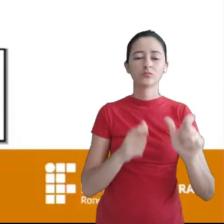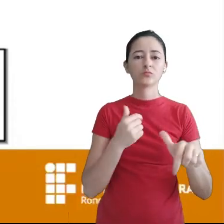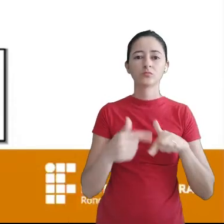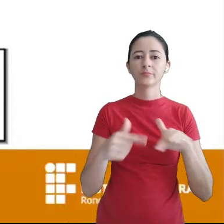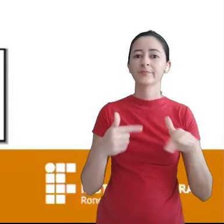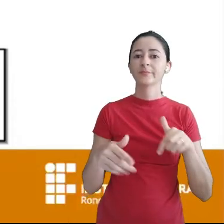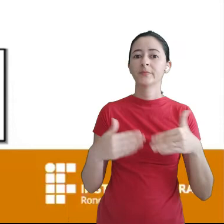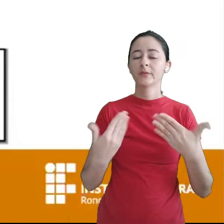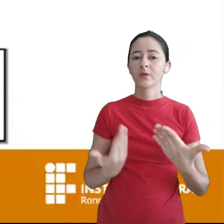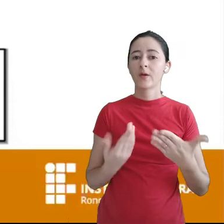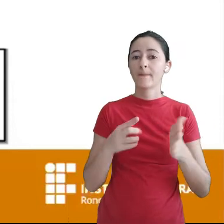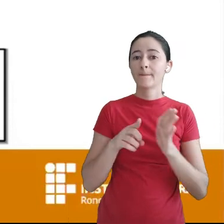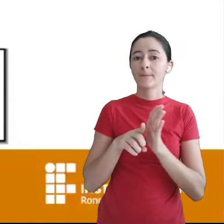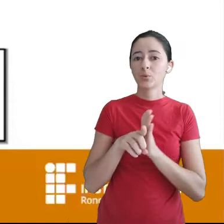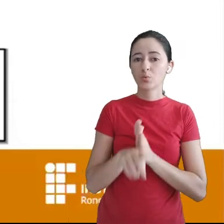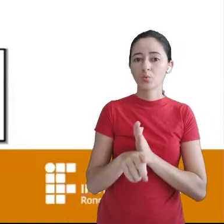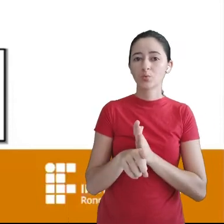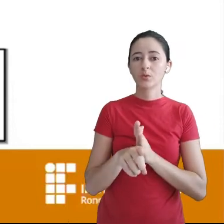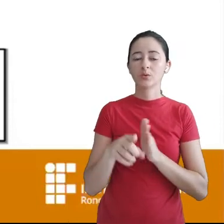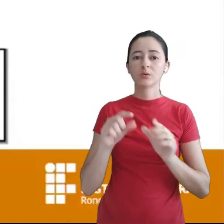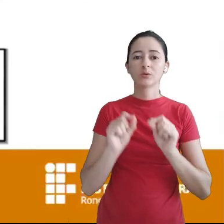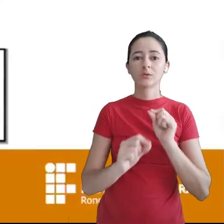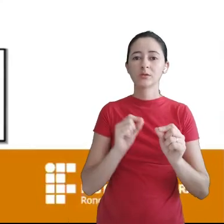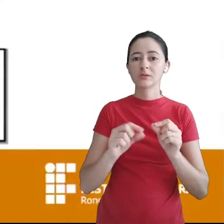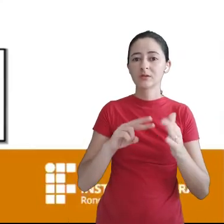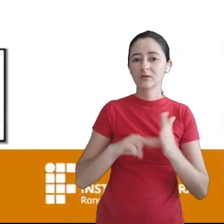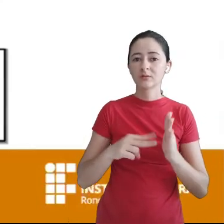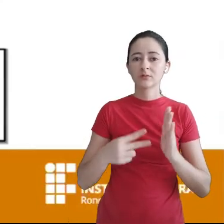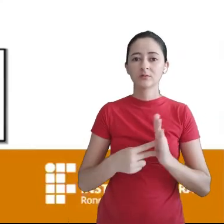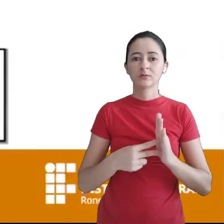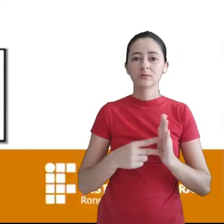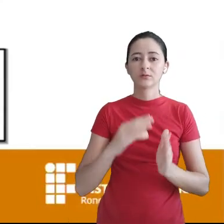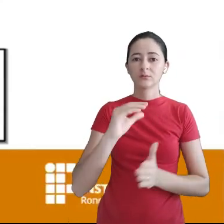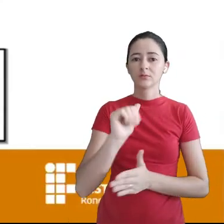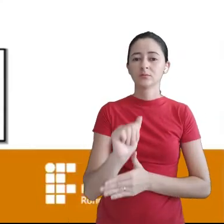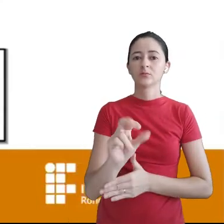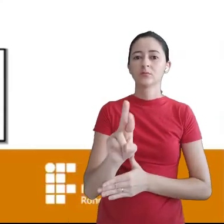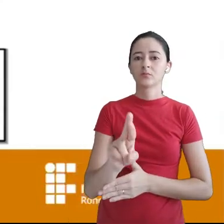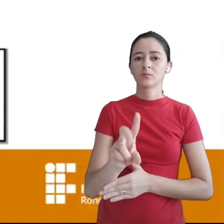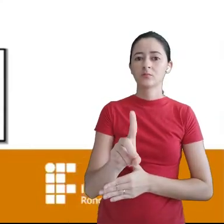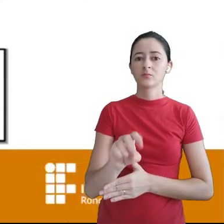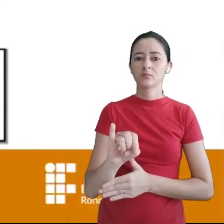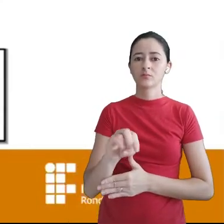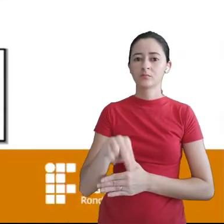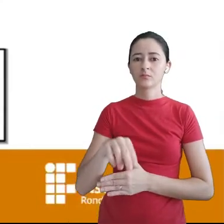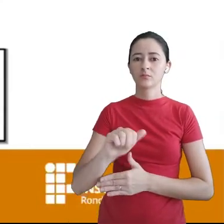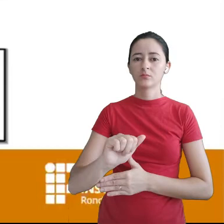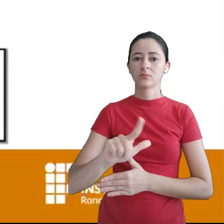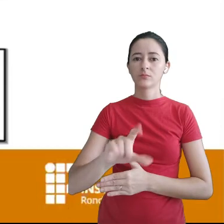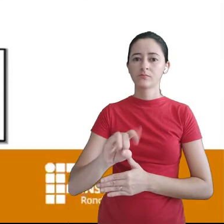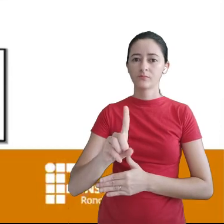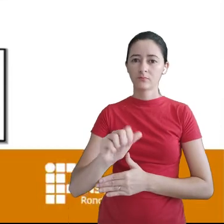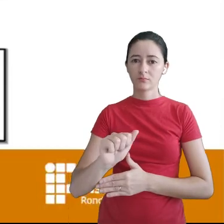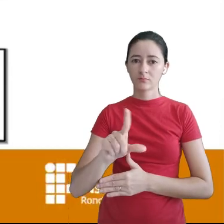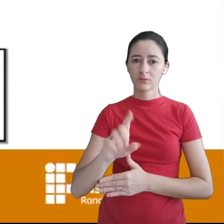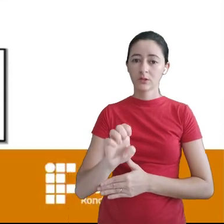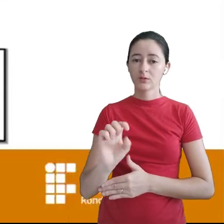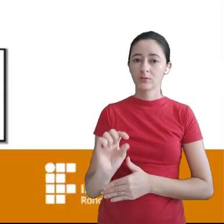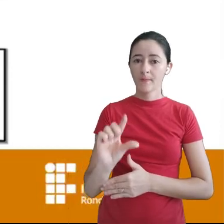Essa é a pergunta, essa é a chave. É isso que a cardinalidade mínima diz para a gente.